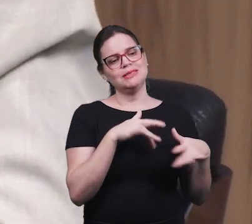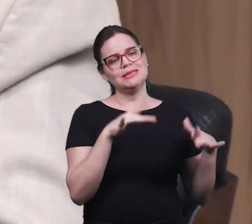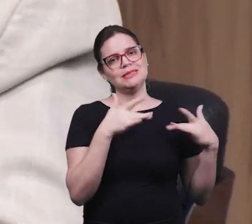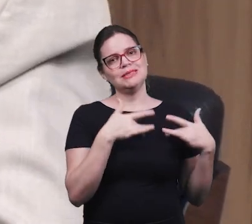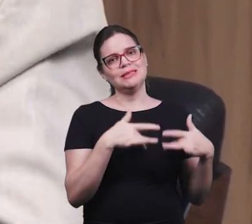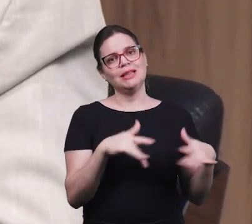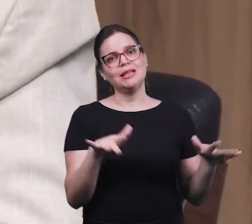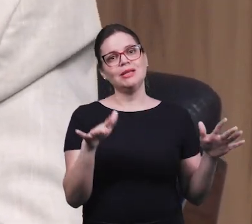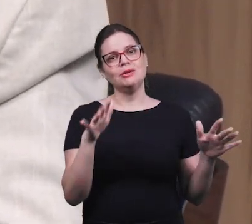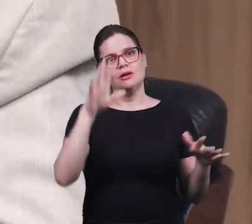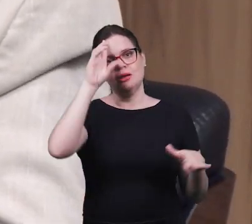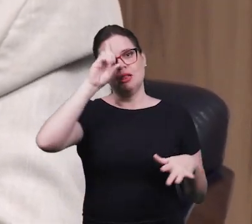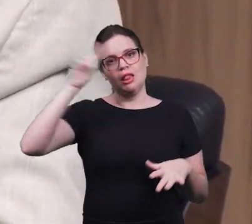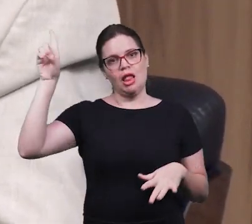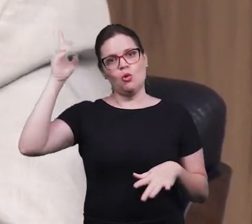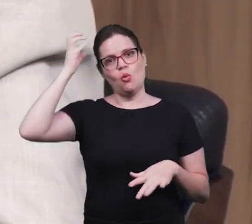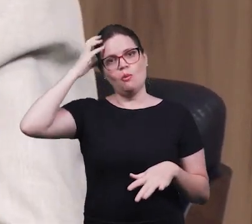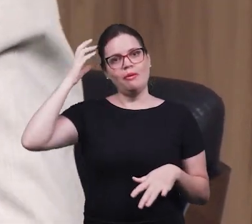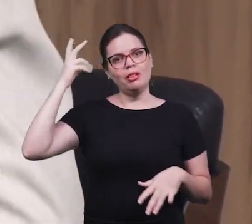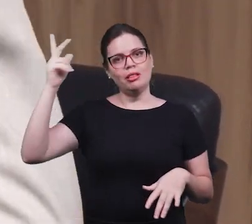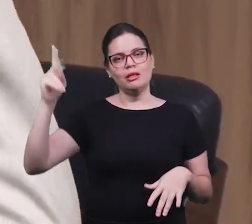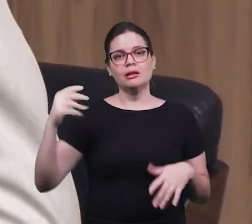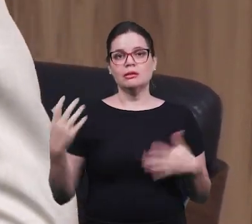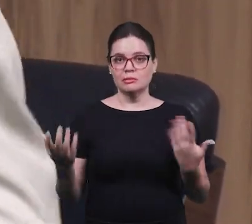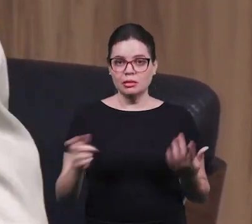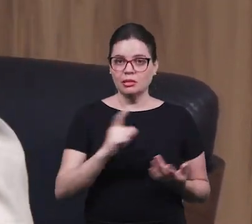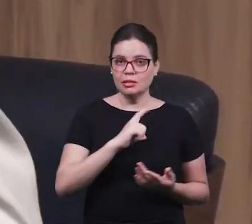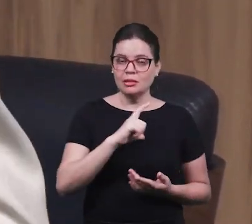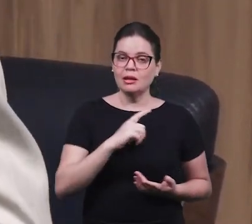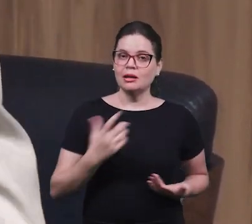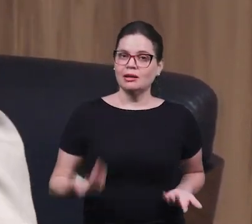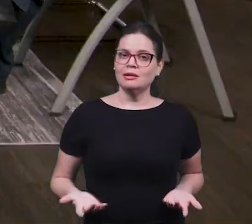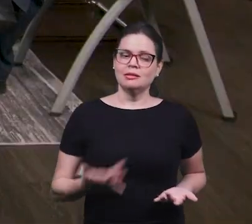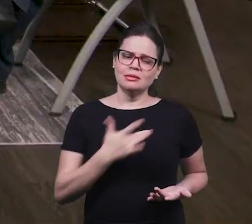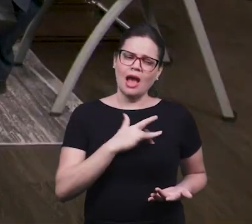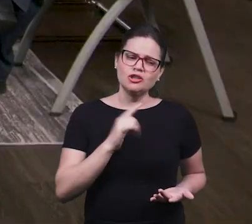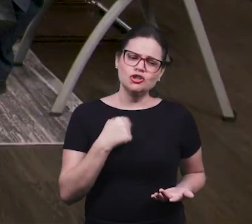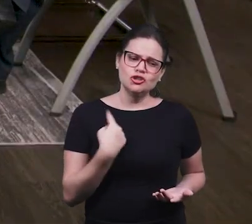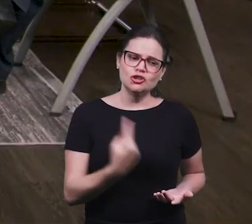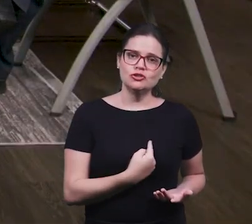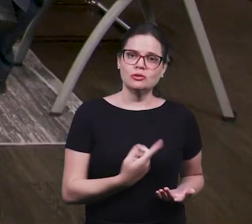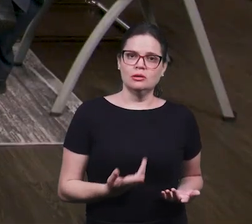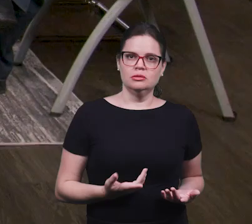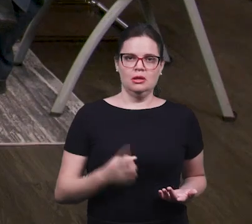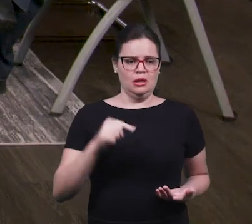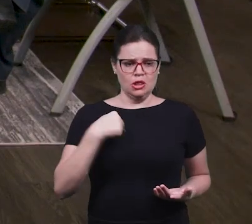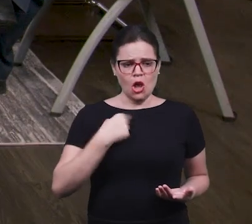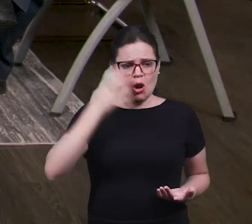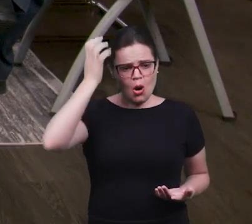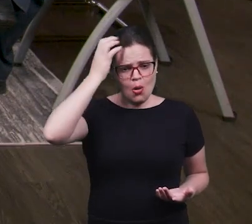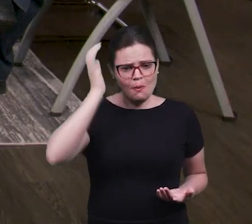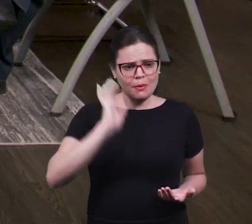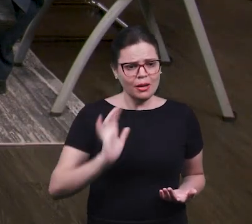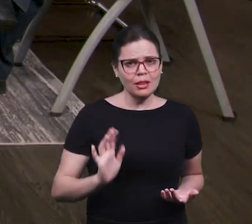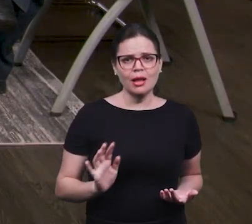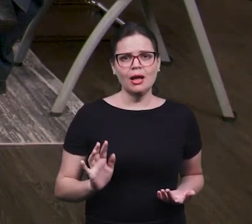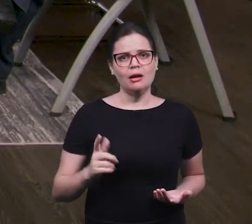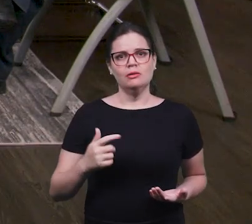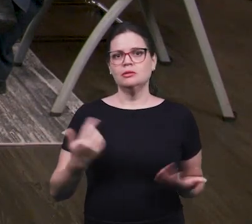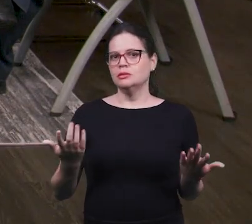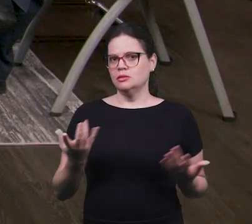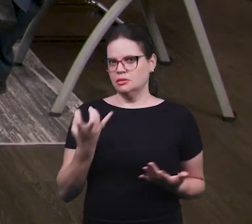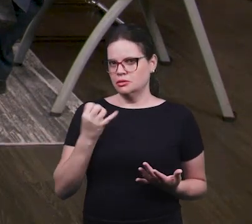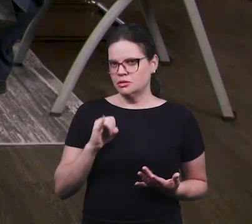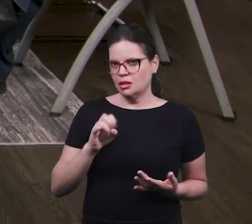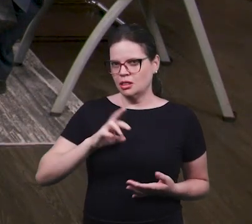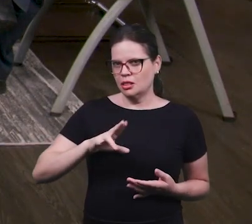Deus é o culpado de tudo. Porque se não são eles os culpados, então é Deus o culpado. E é